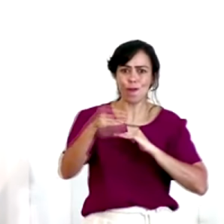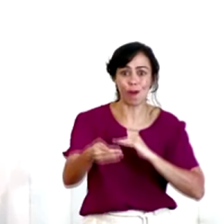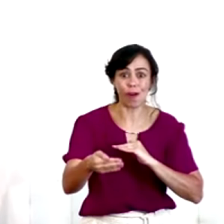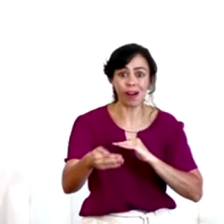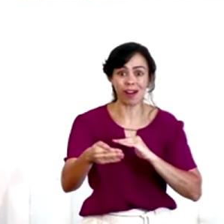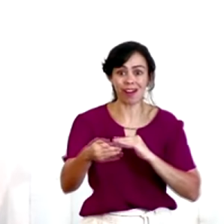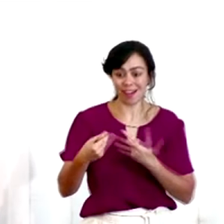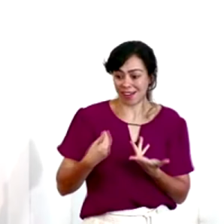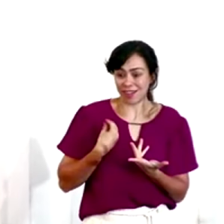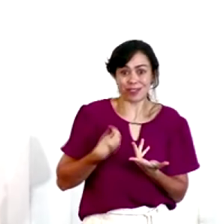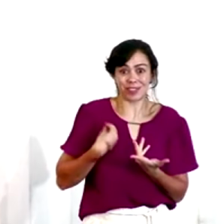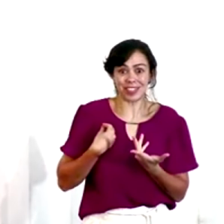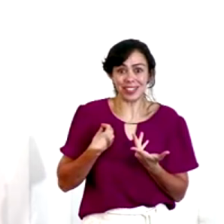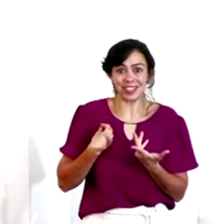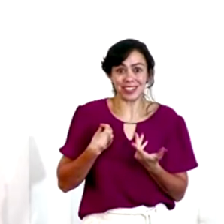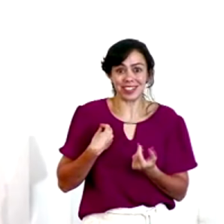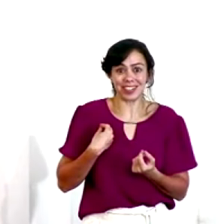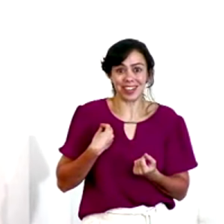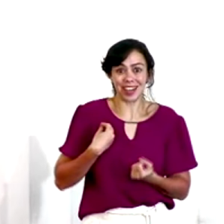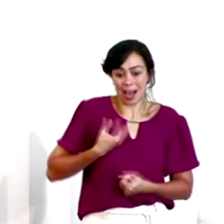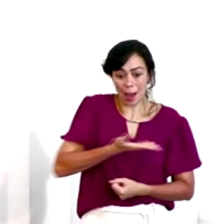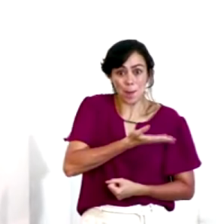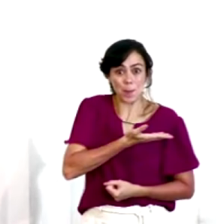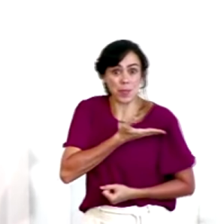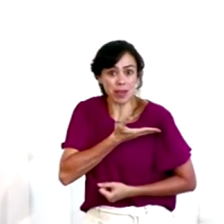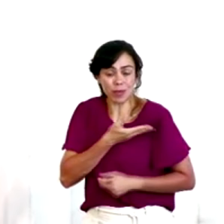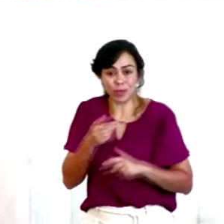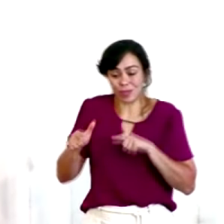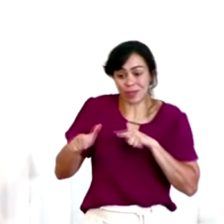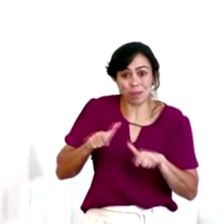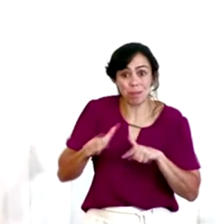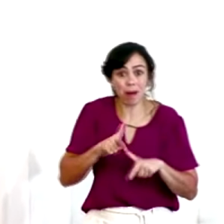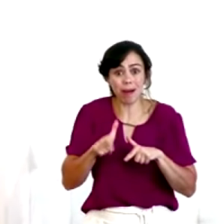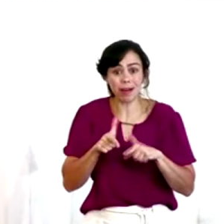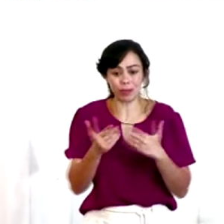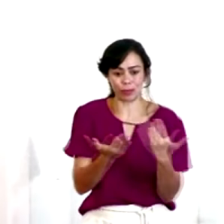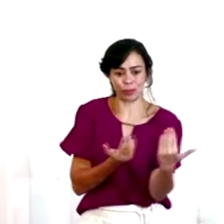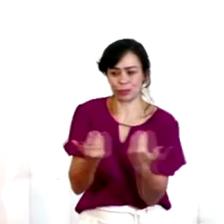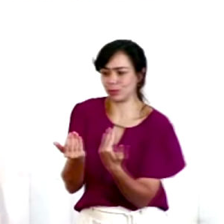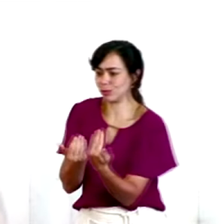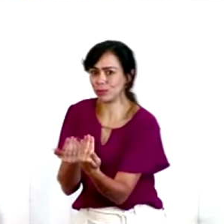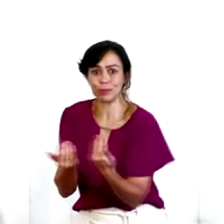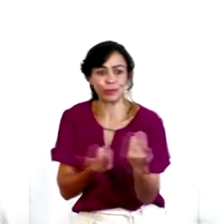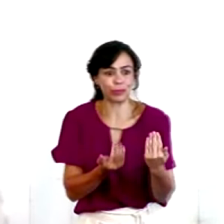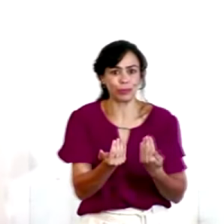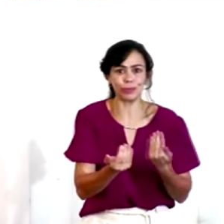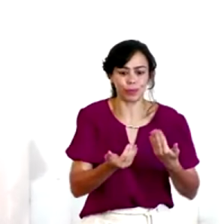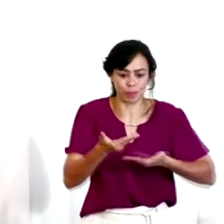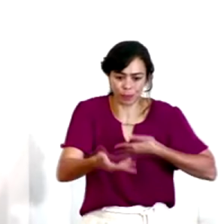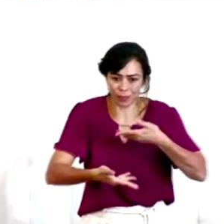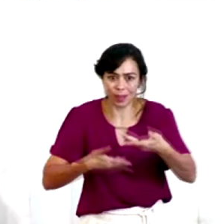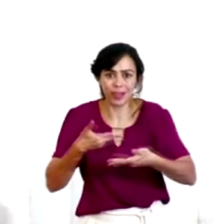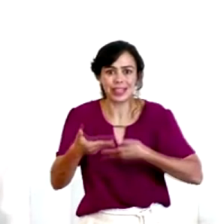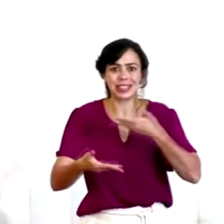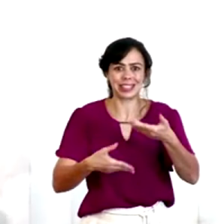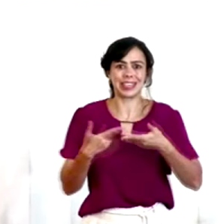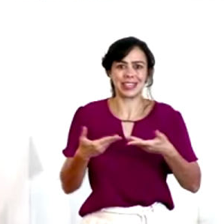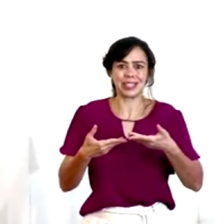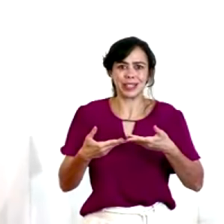relacionamentos, em nosso trabalho, em situações grotescas,